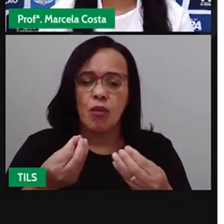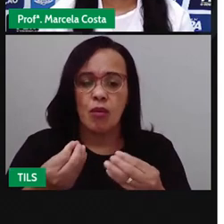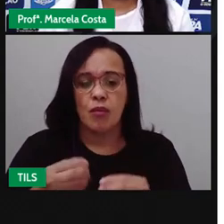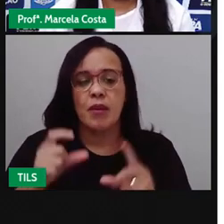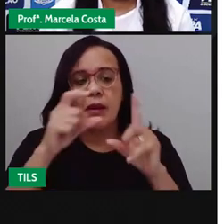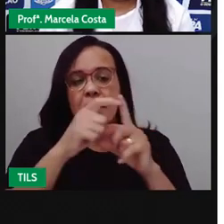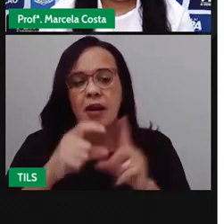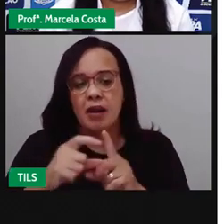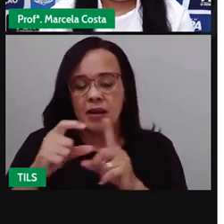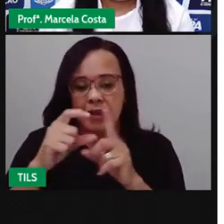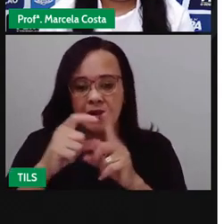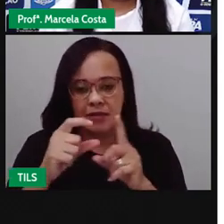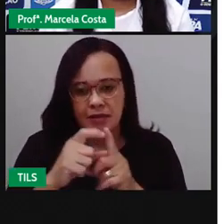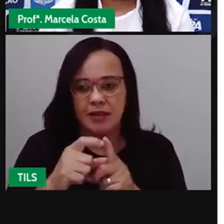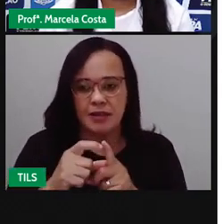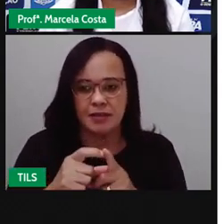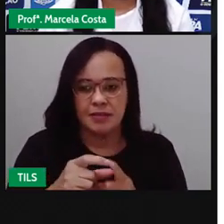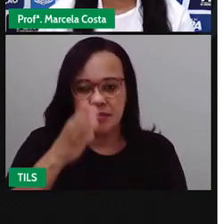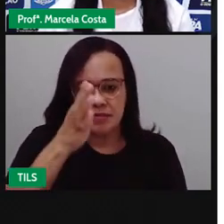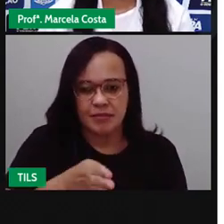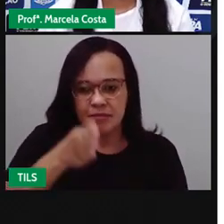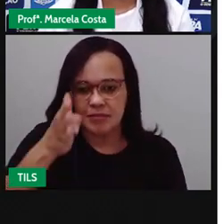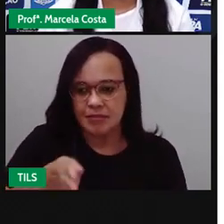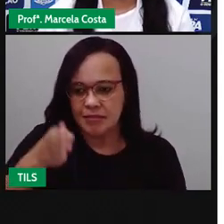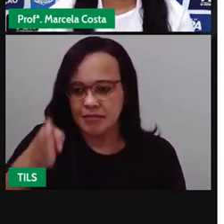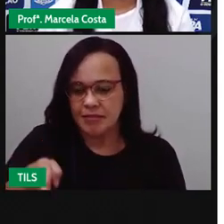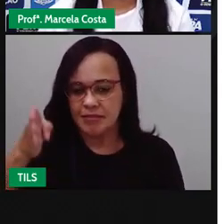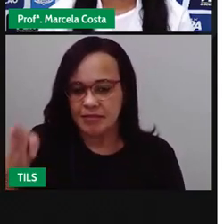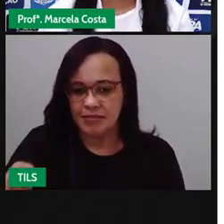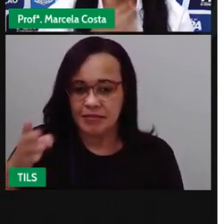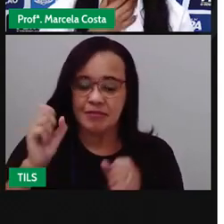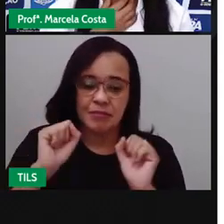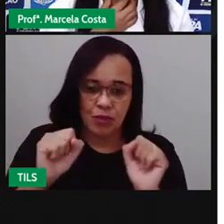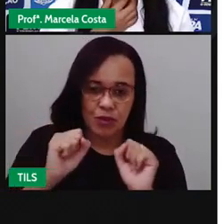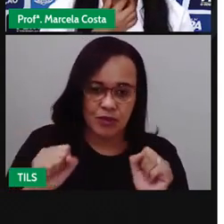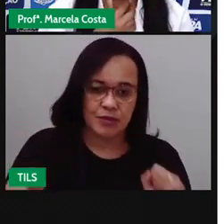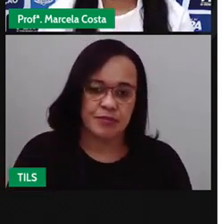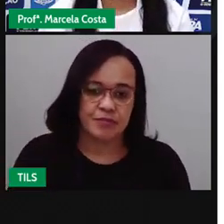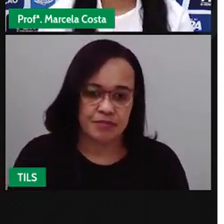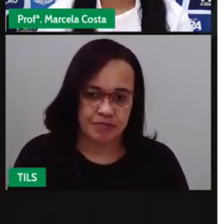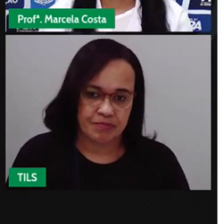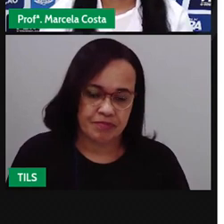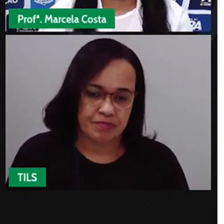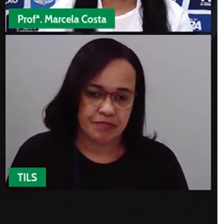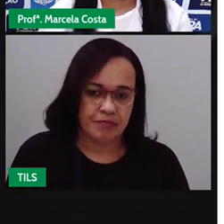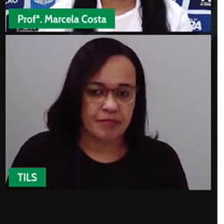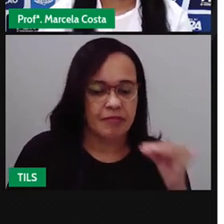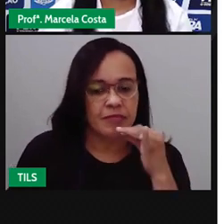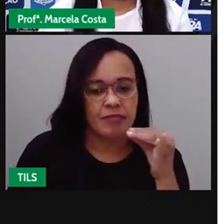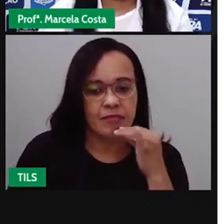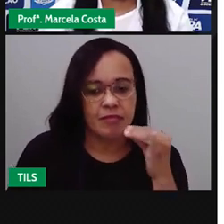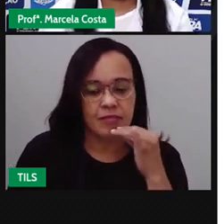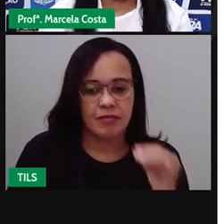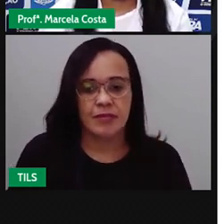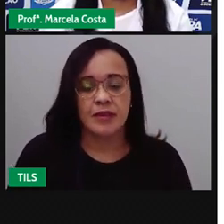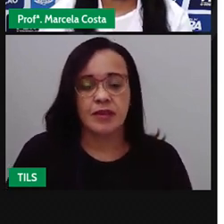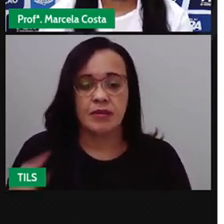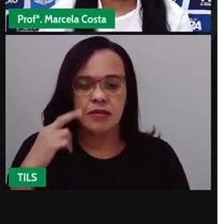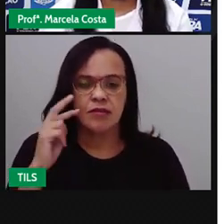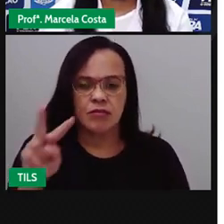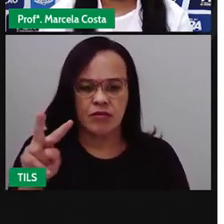falo sertão. Se falar, quantas vezes você abriu a boca para falar a palavra